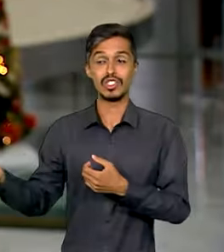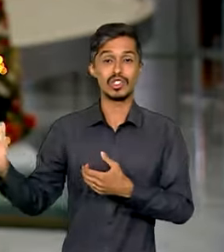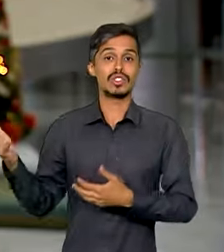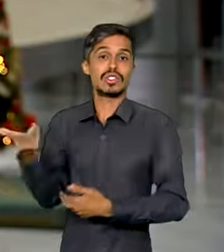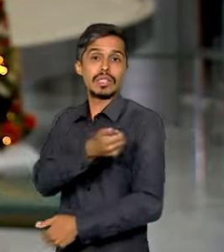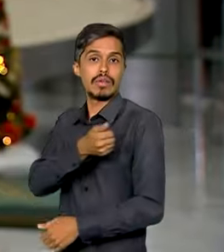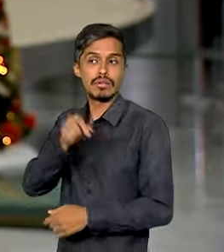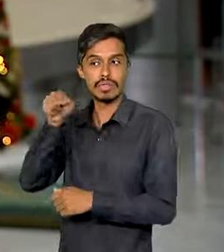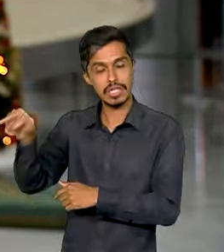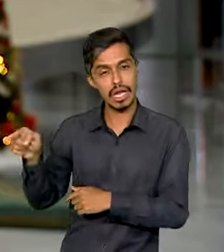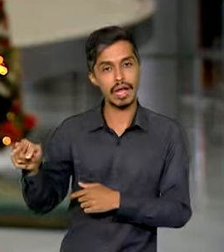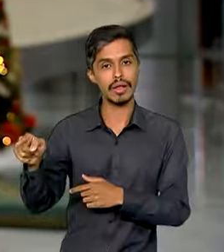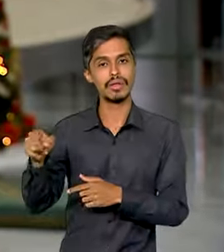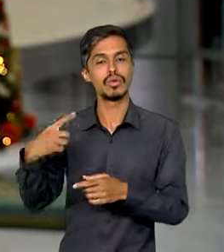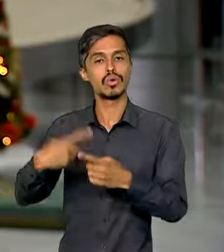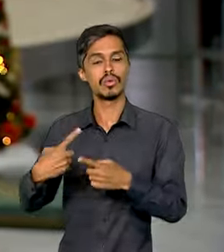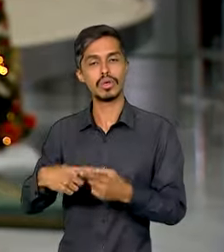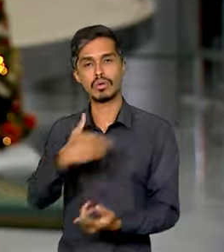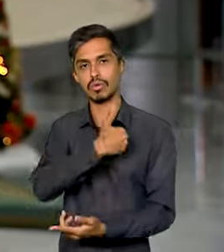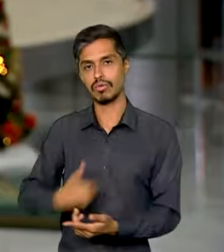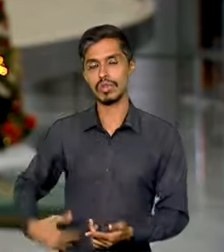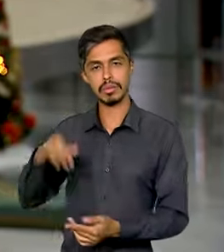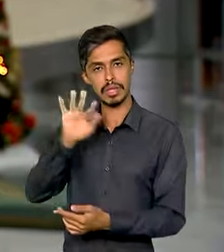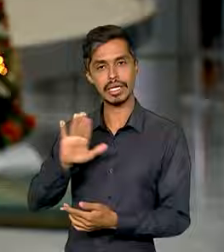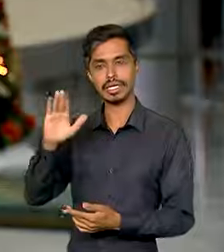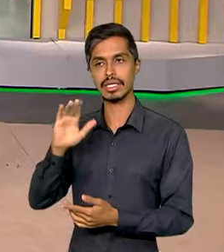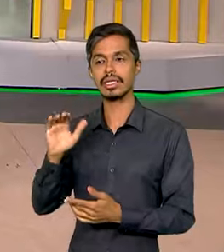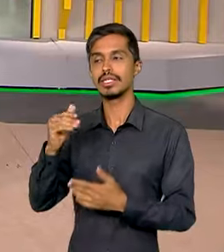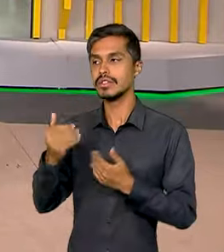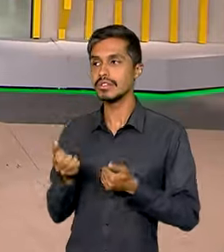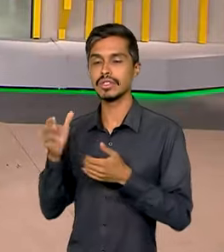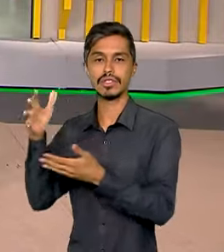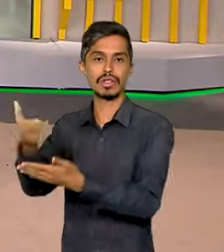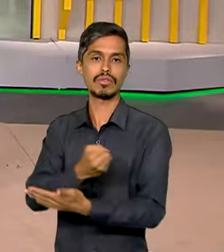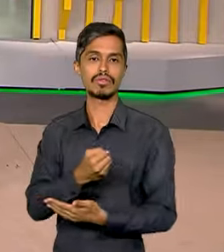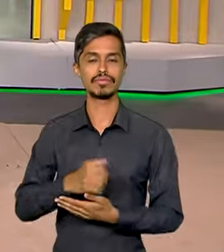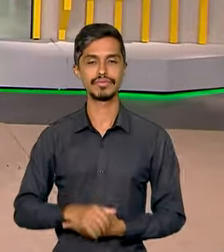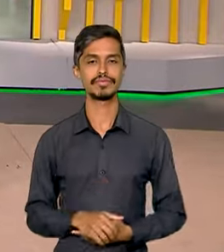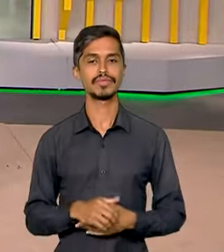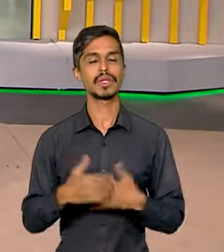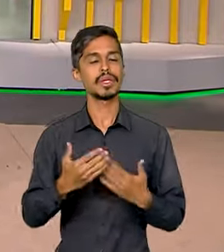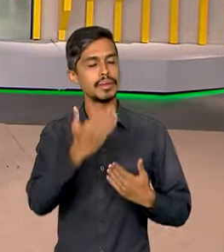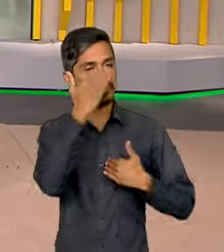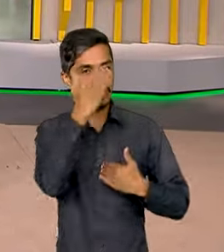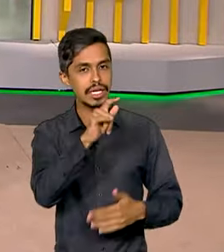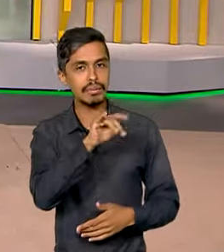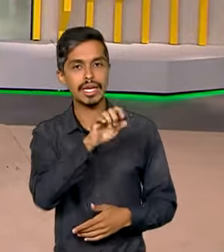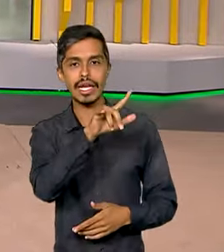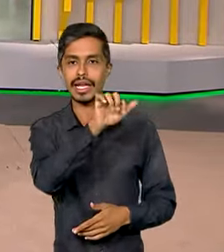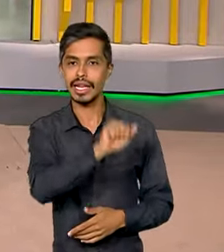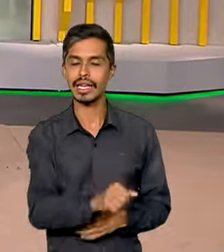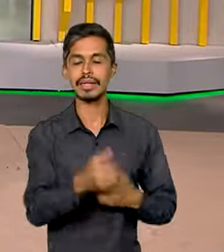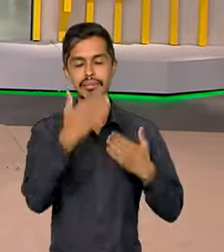da região pelo governo brasileiro. Volto com vocês no estúdio. É isso, Gabriela. Obrigado pelas informações. Boa noite aí.